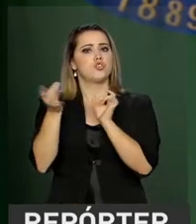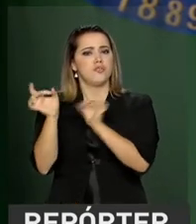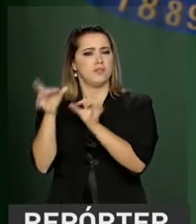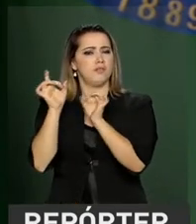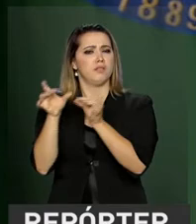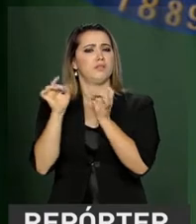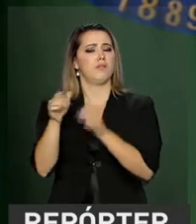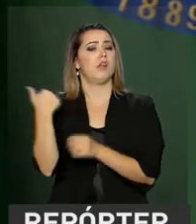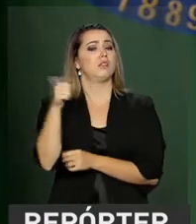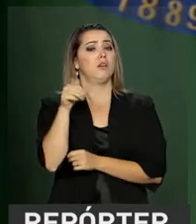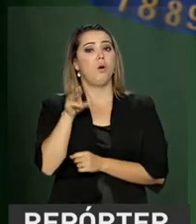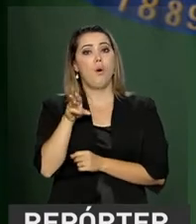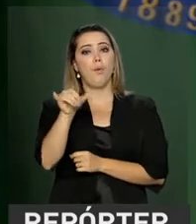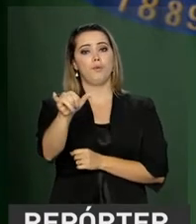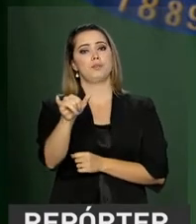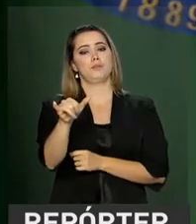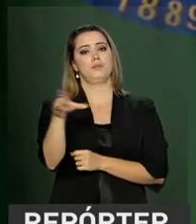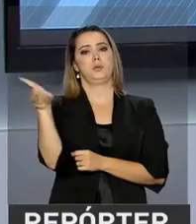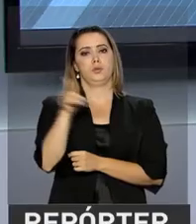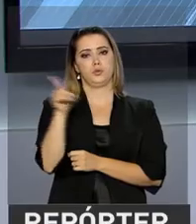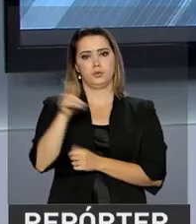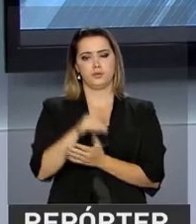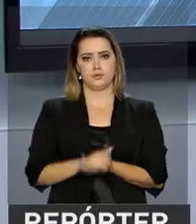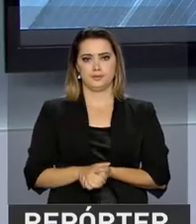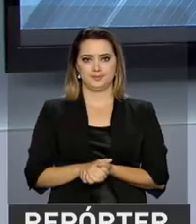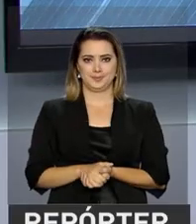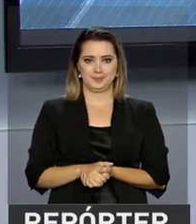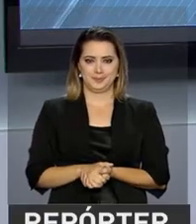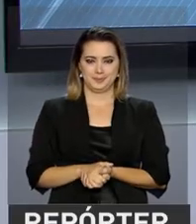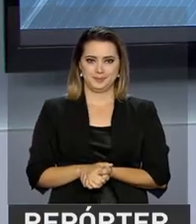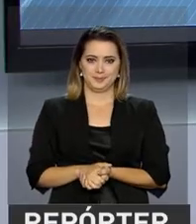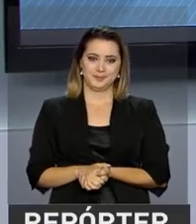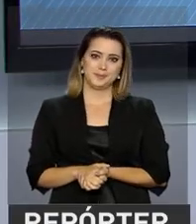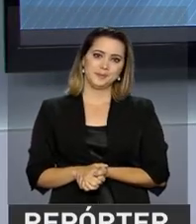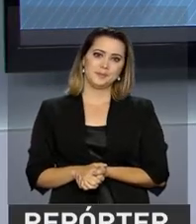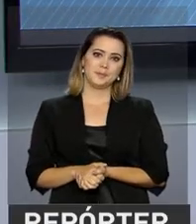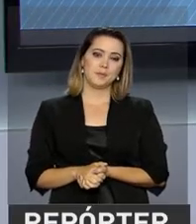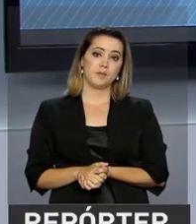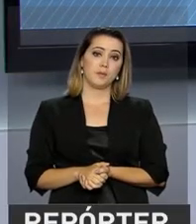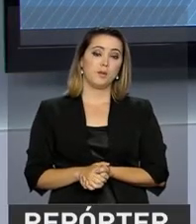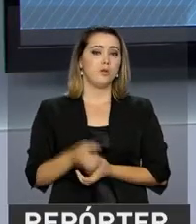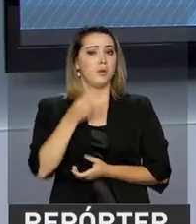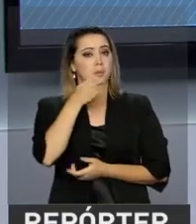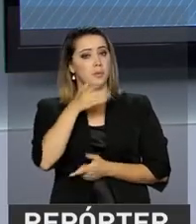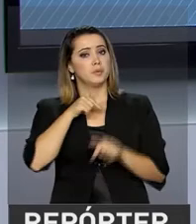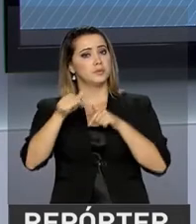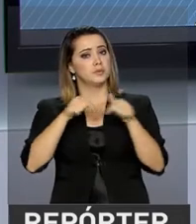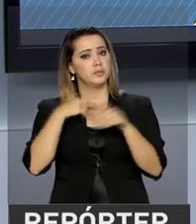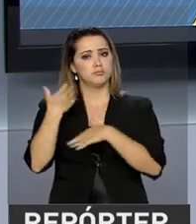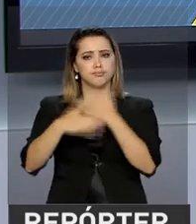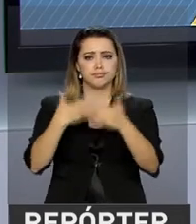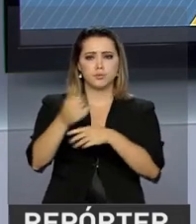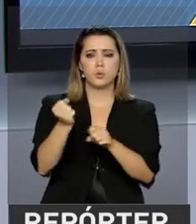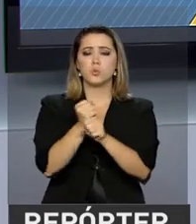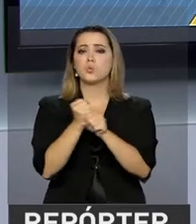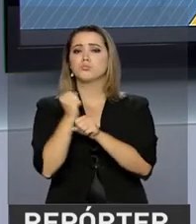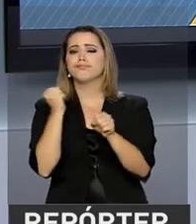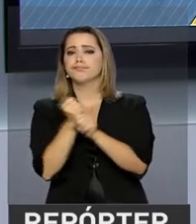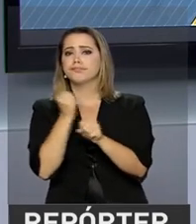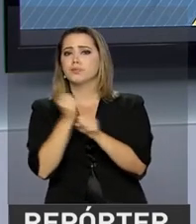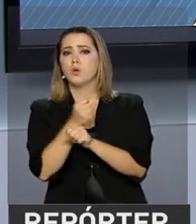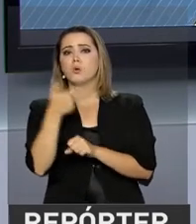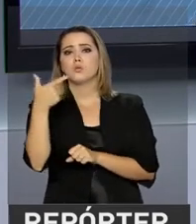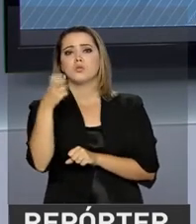bilhões e meio de dólares boas práticas construídas ao longo dos últimos 25 anos para